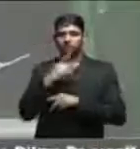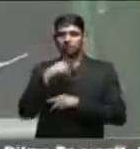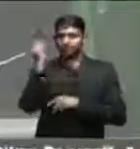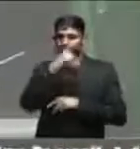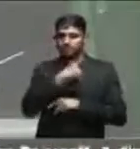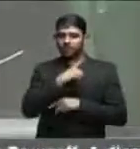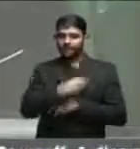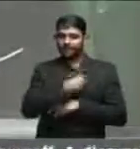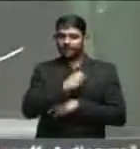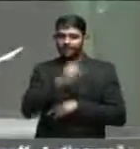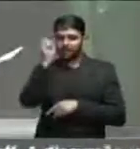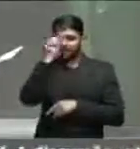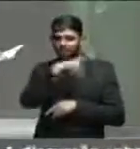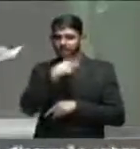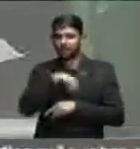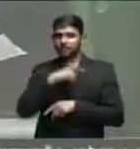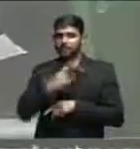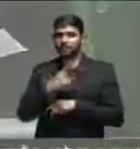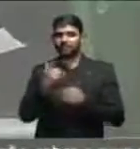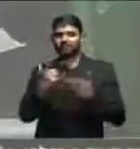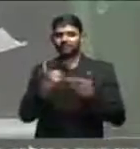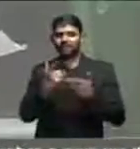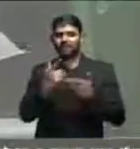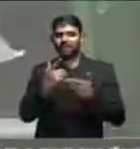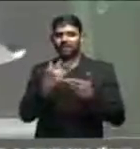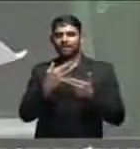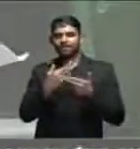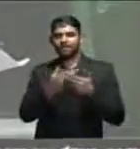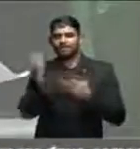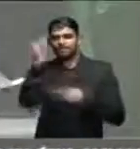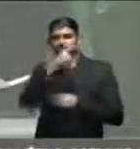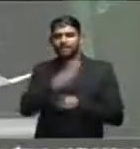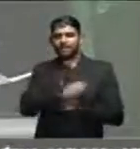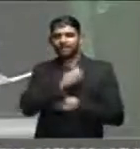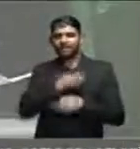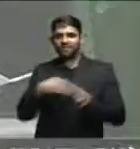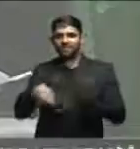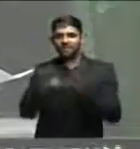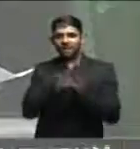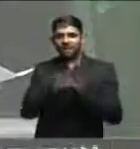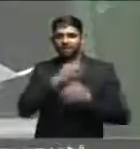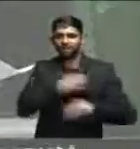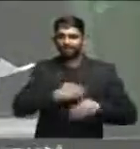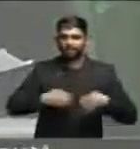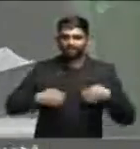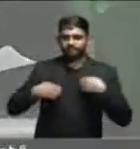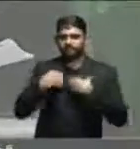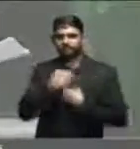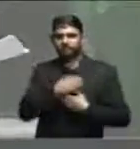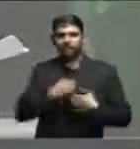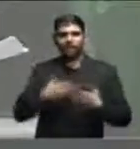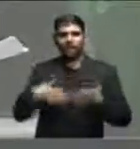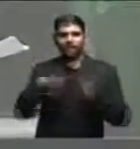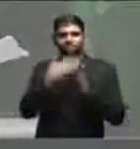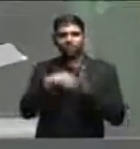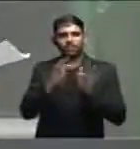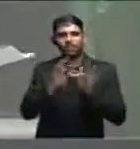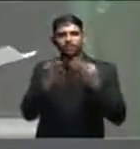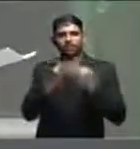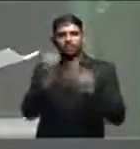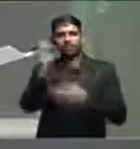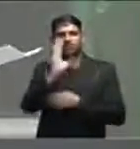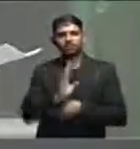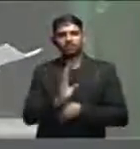Estamos vivenciando um momento ímpar. As mazelas e as dificuldades atingem o ânimo de todas as famílias de nossa